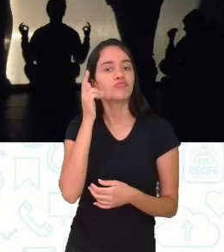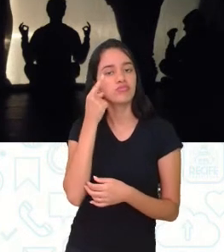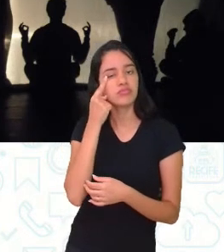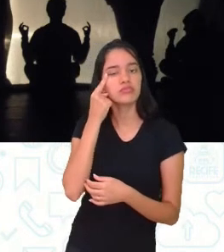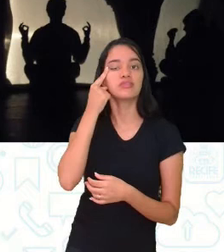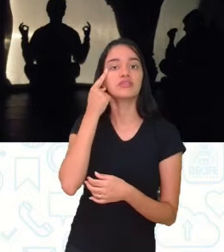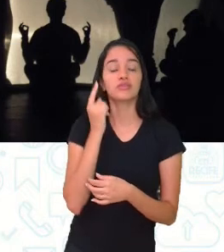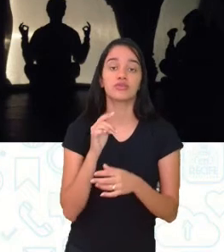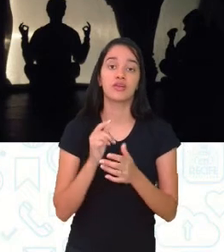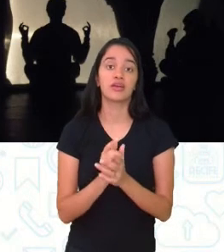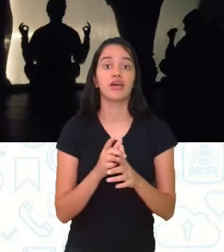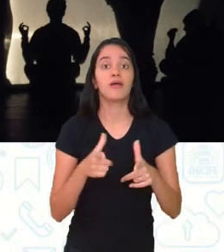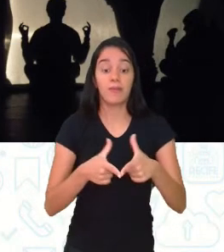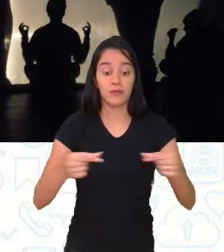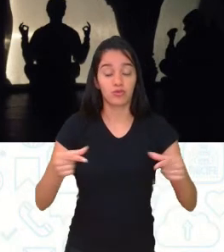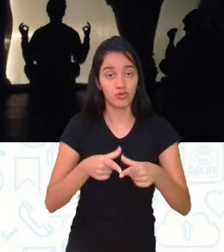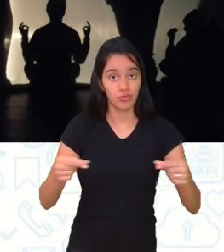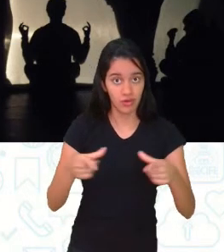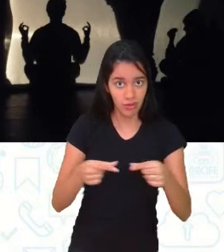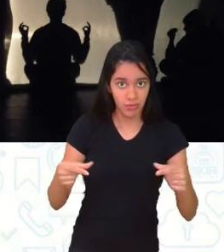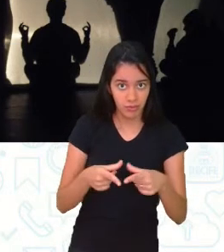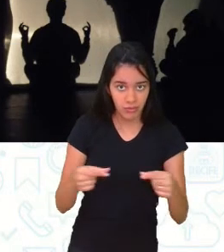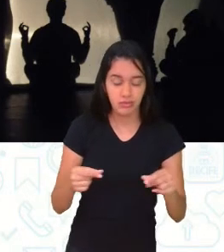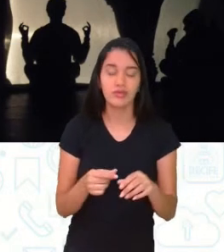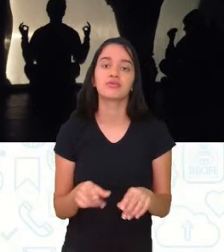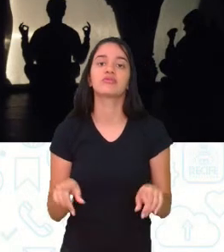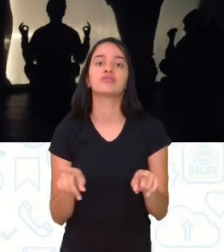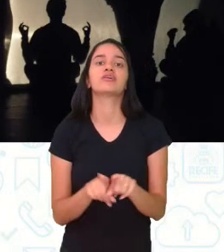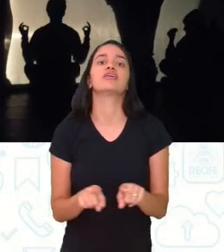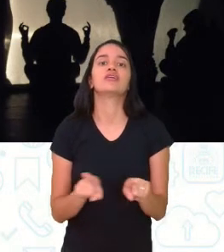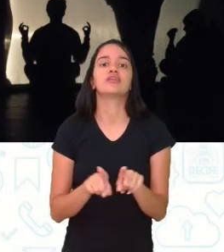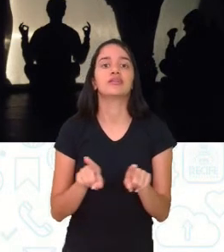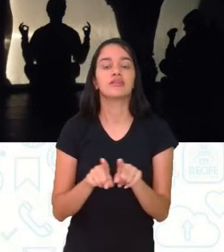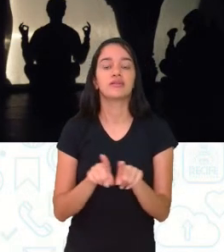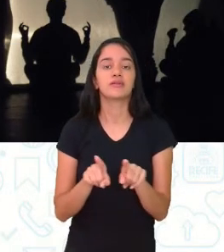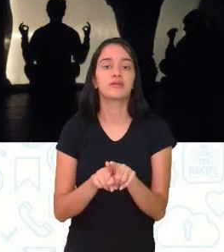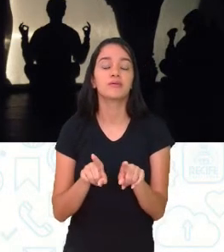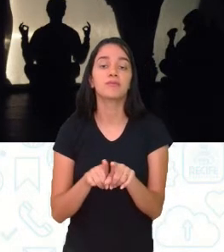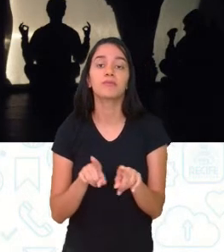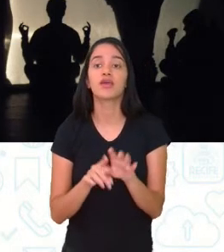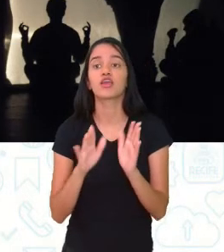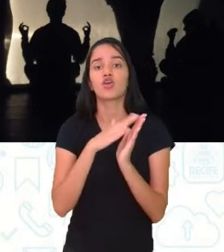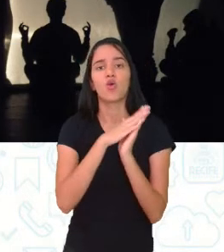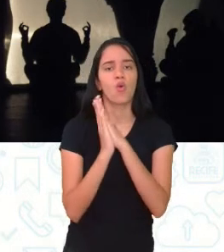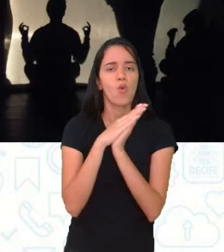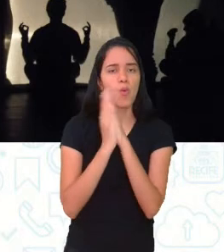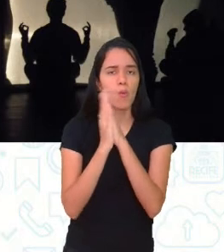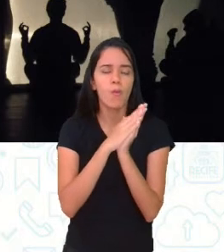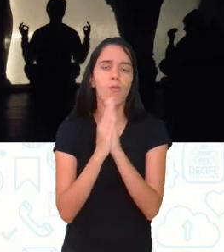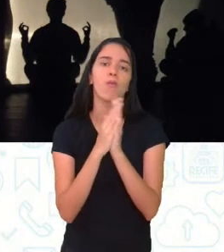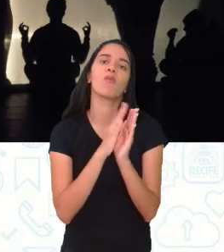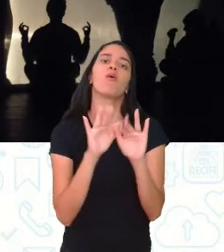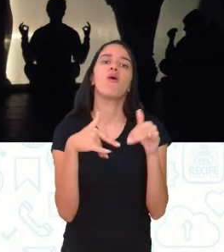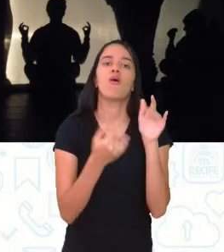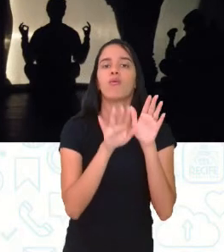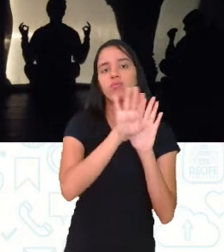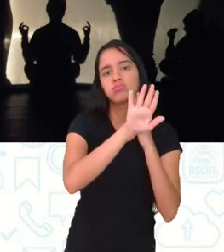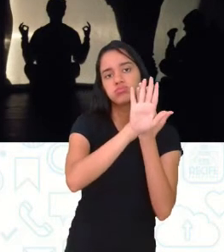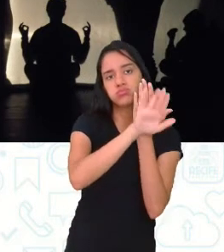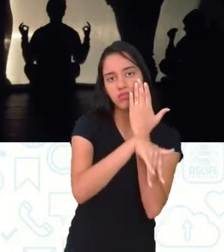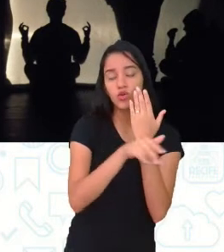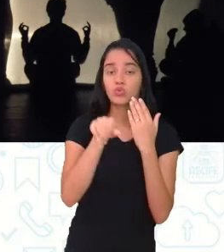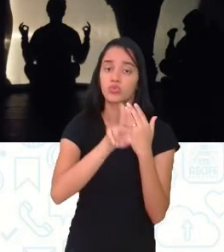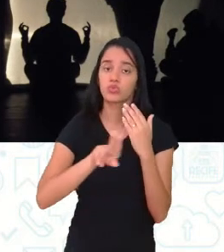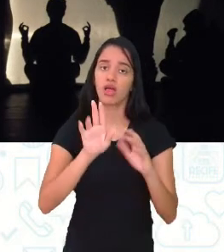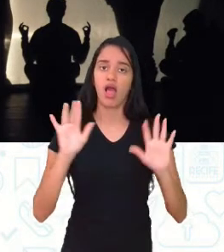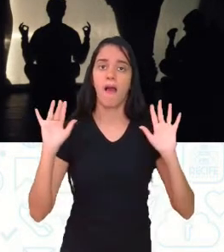Então, esse teatro ele tem 3 formas distintas. Teatro de sombras, com bonecos e objetos, teatro de sombras usando somente